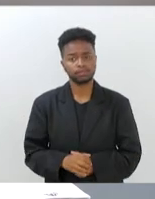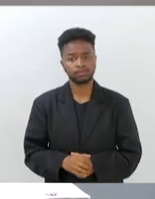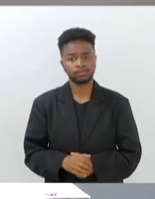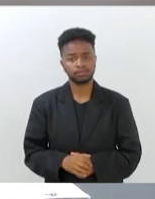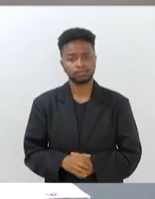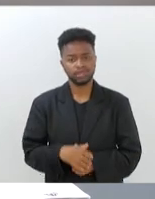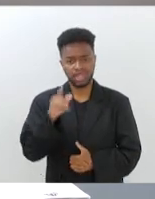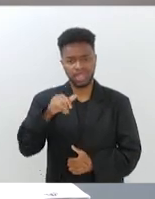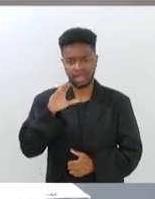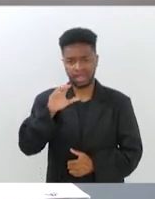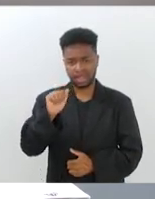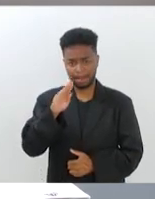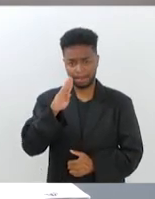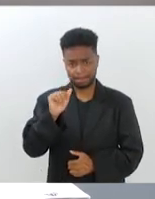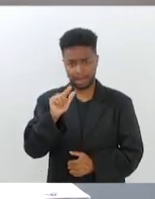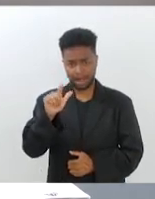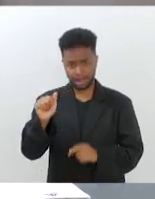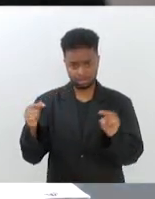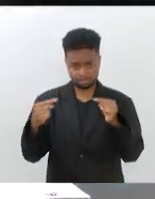cabalístico